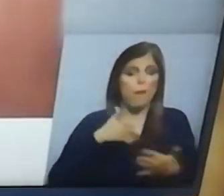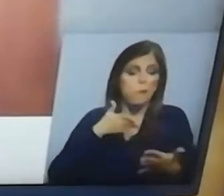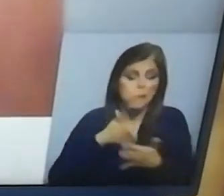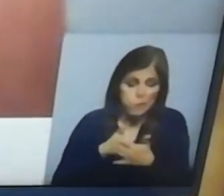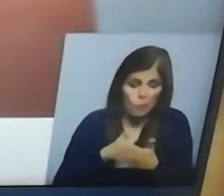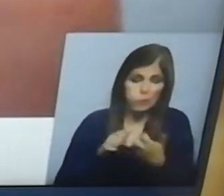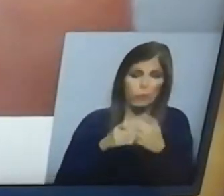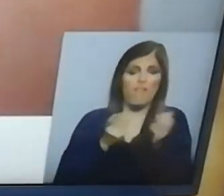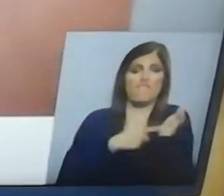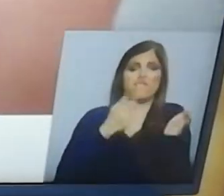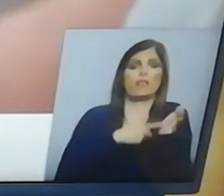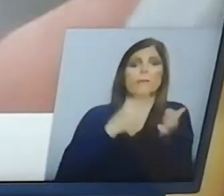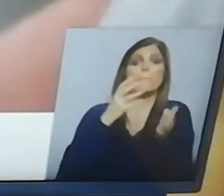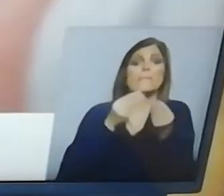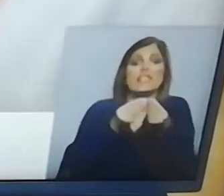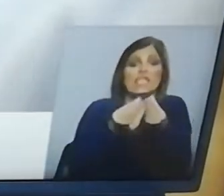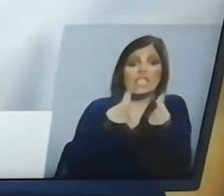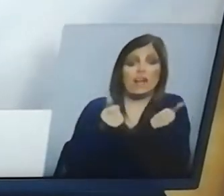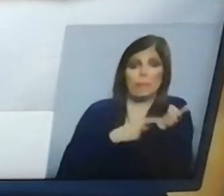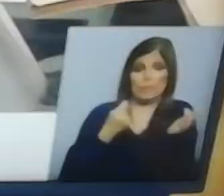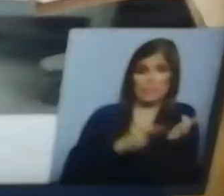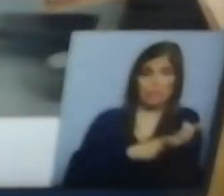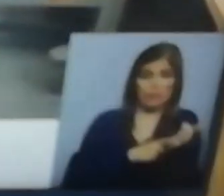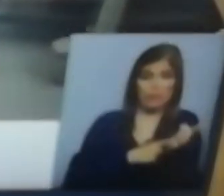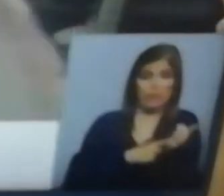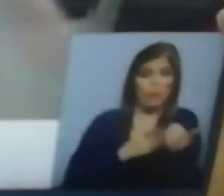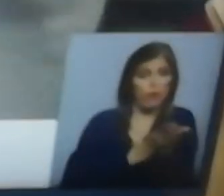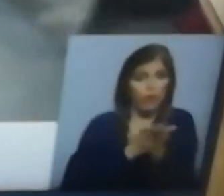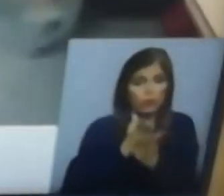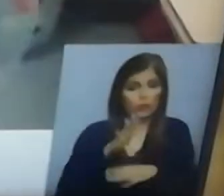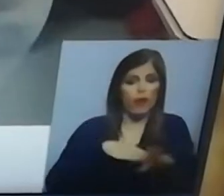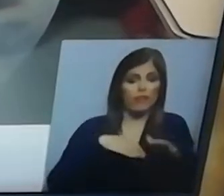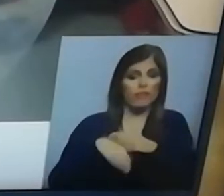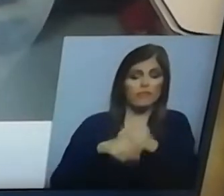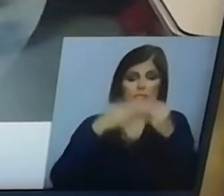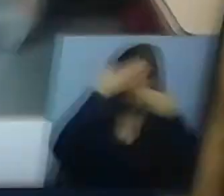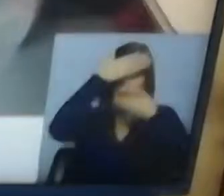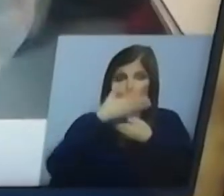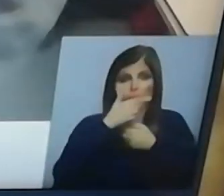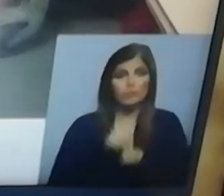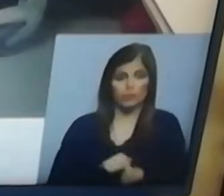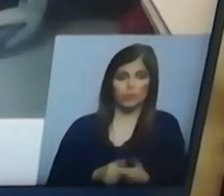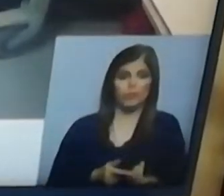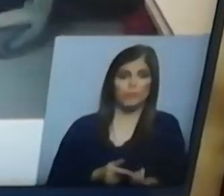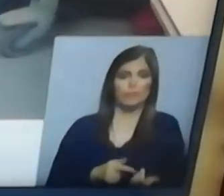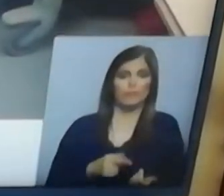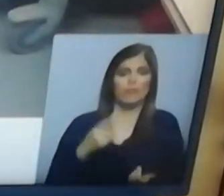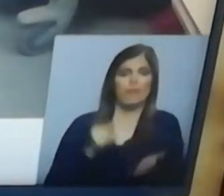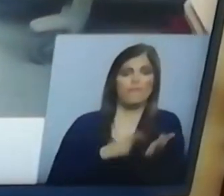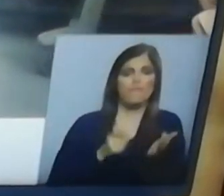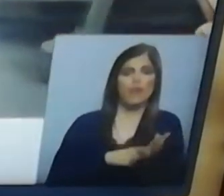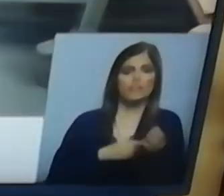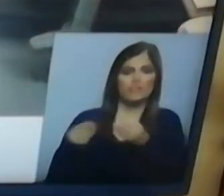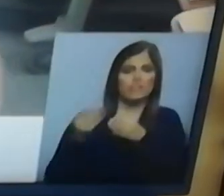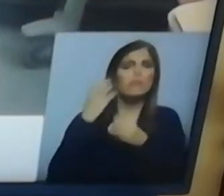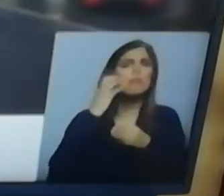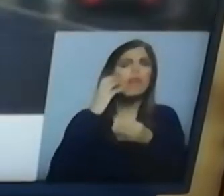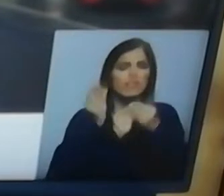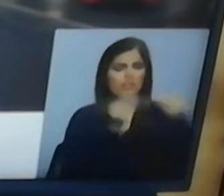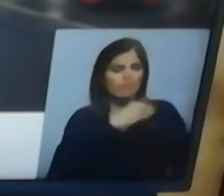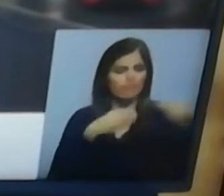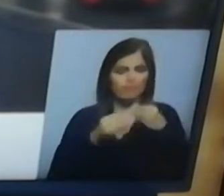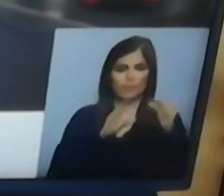a falta de um dos materiais necessários para o fabrico destas viseiras improvisadas. Temos muita falta de acetatos, porque o